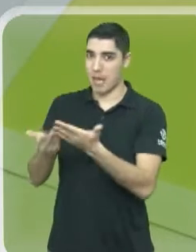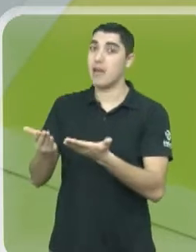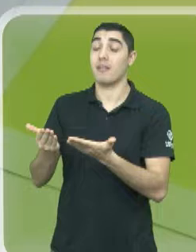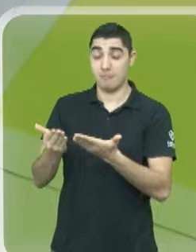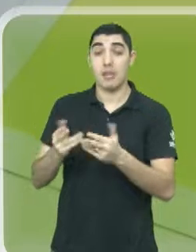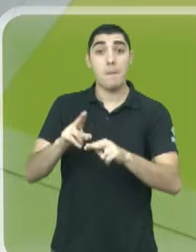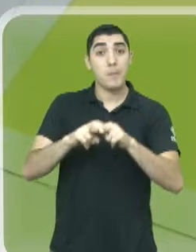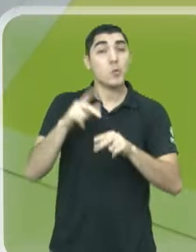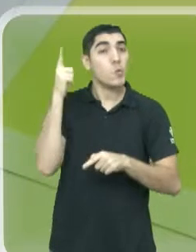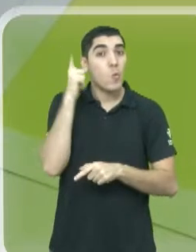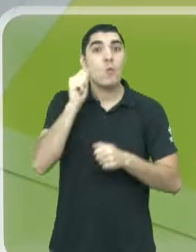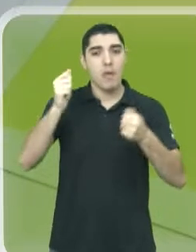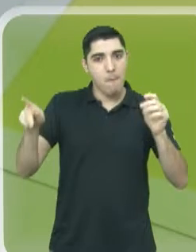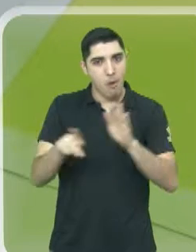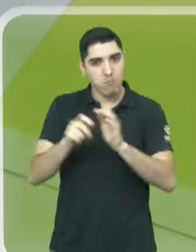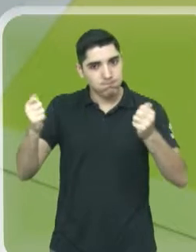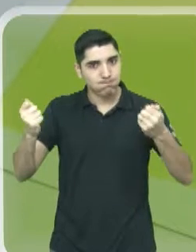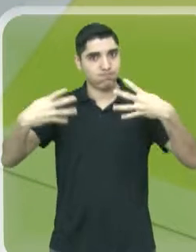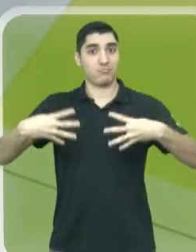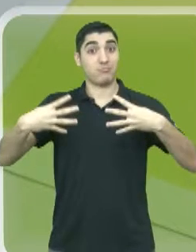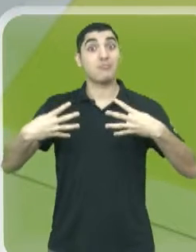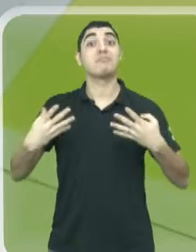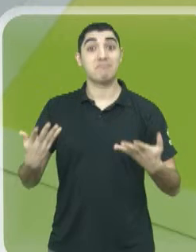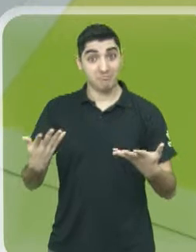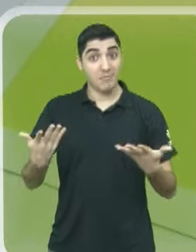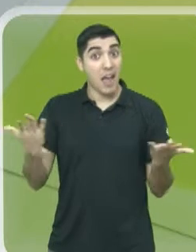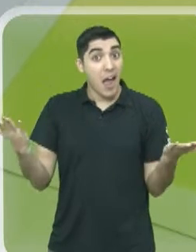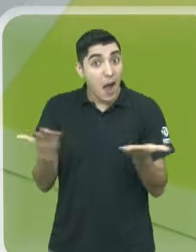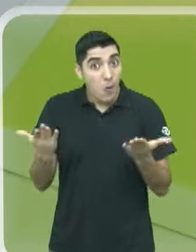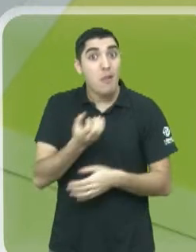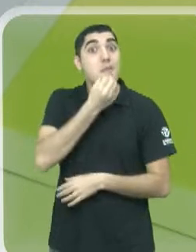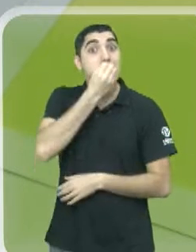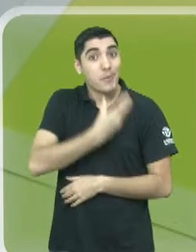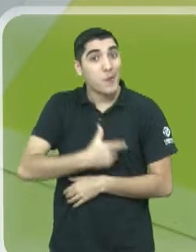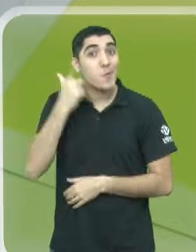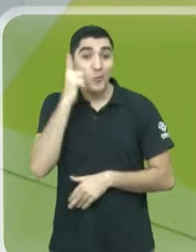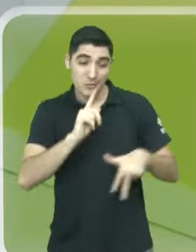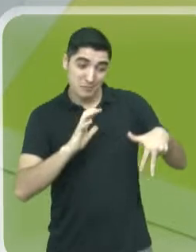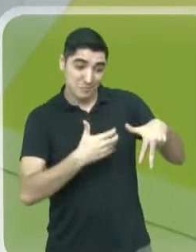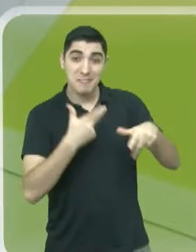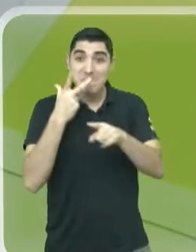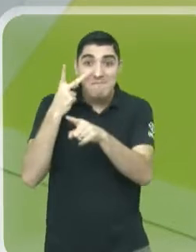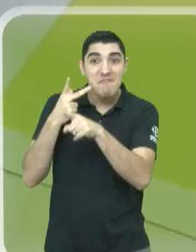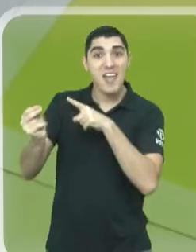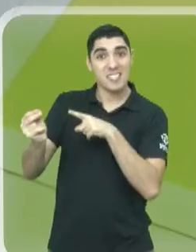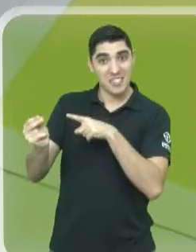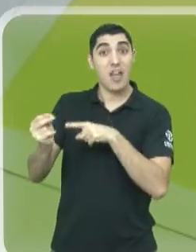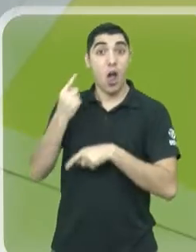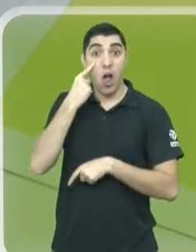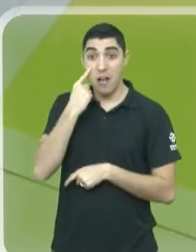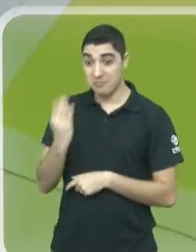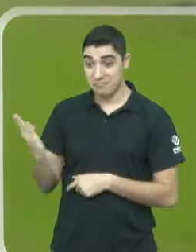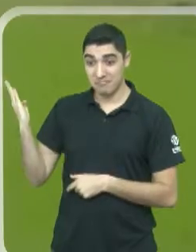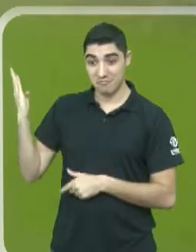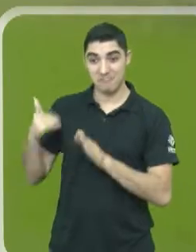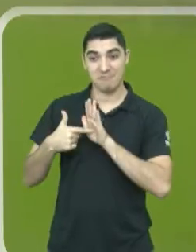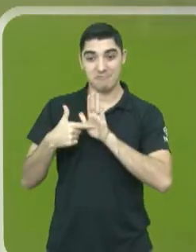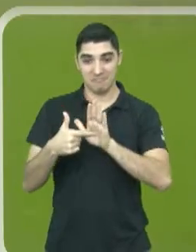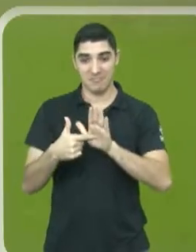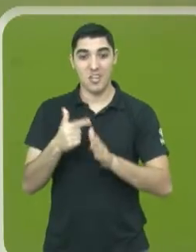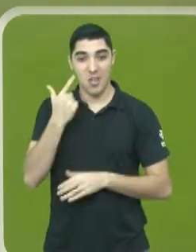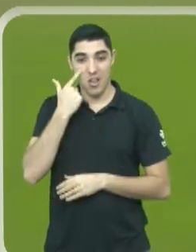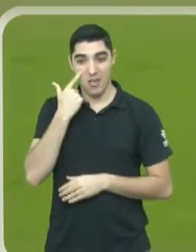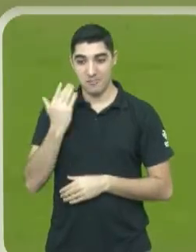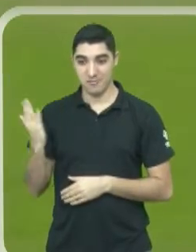às quartas de final da competição. E olha, deu bom pro Tigre do Vale, que venceu com este golaço aqui do Adriano. Vamos colocar o Matheus,